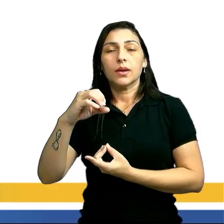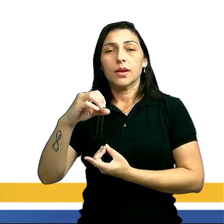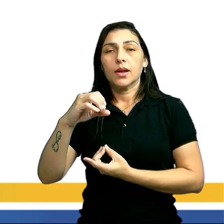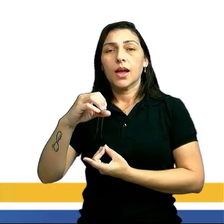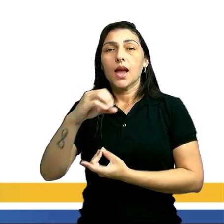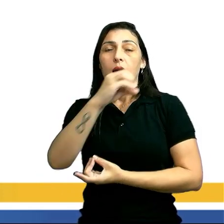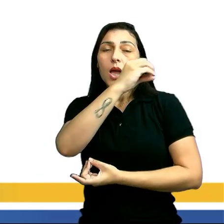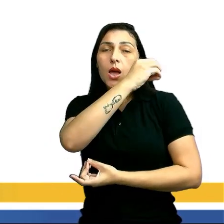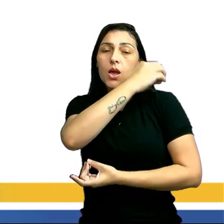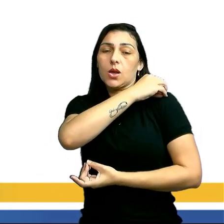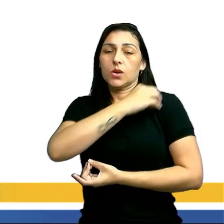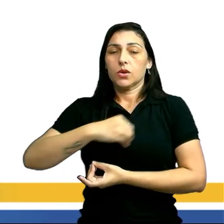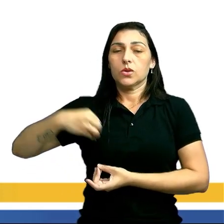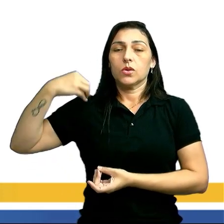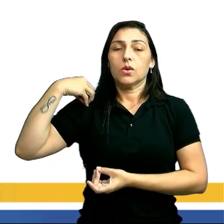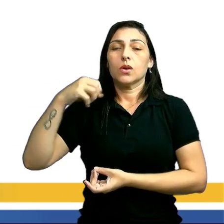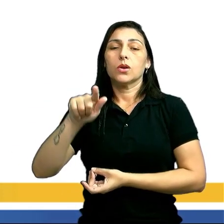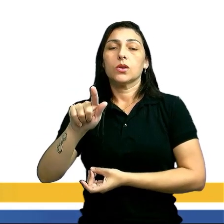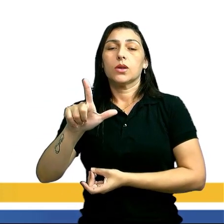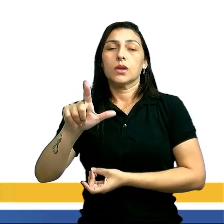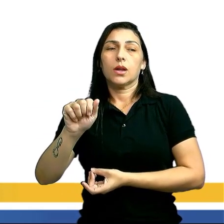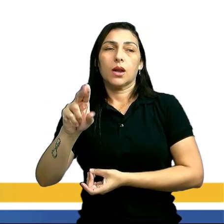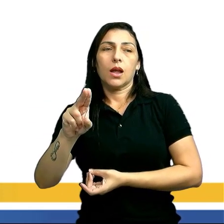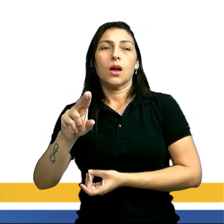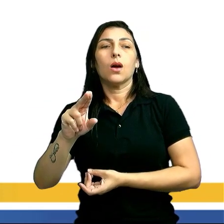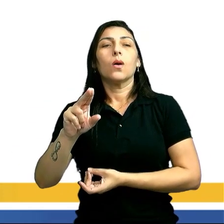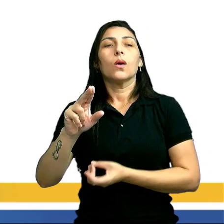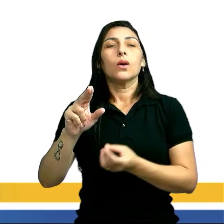no livro 10 da República,